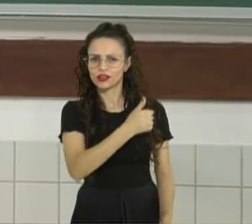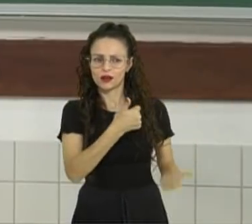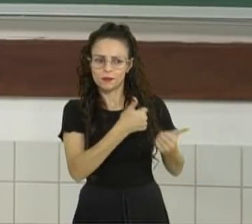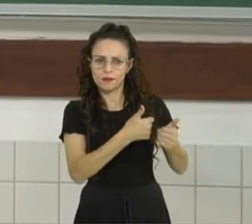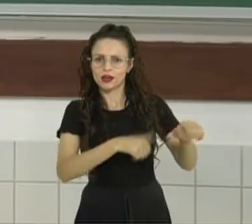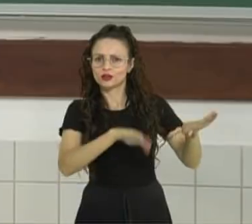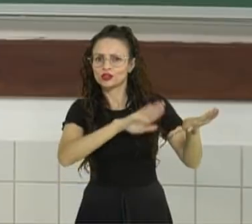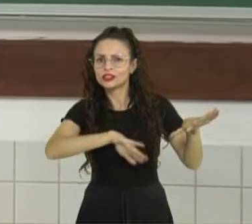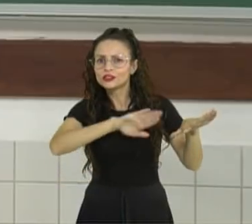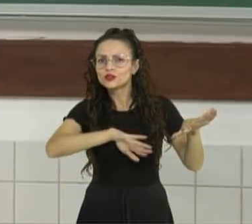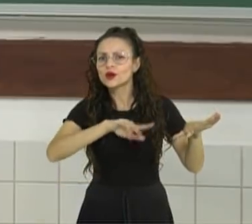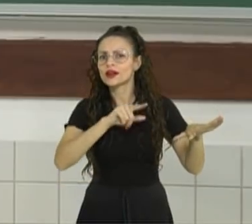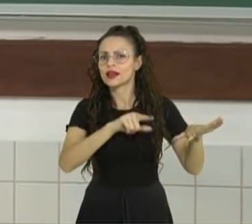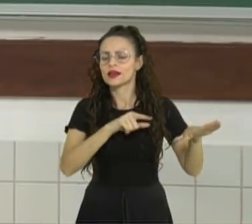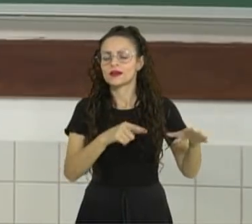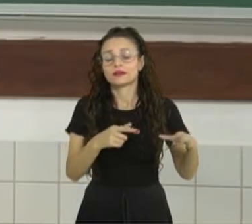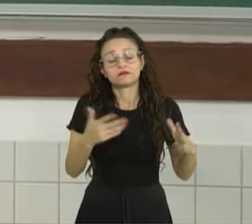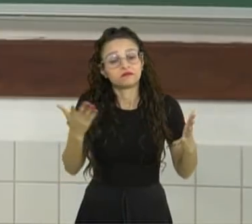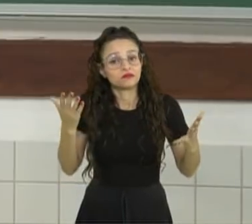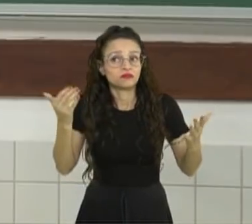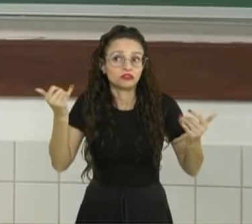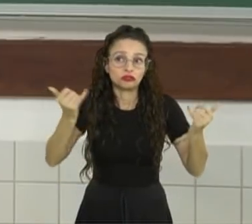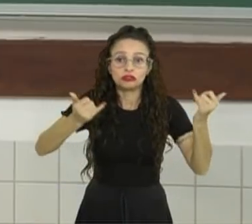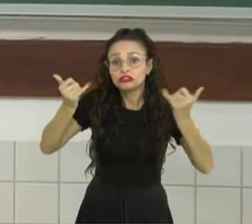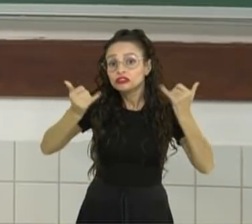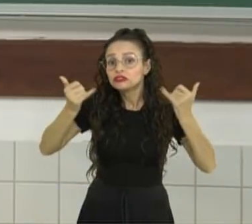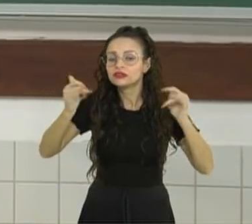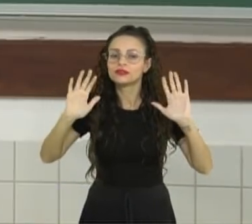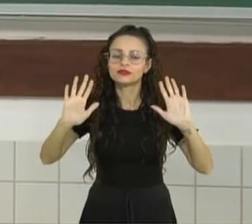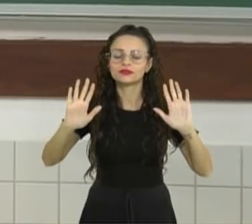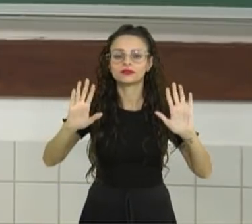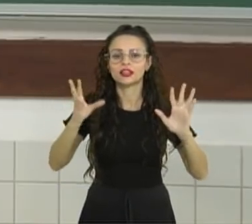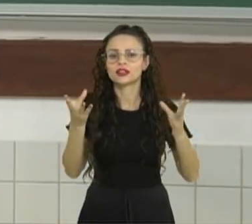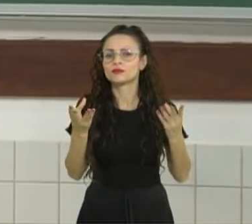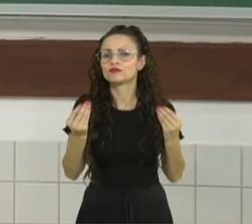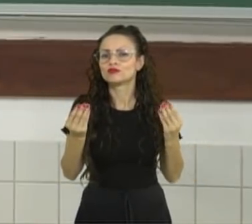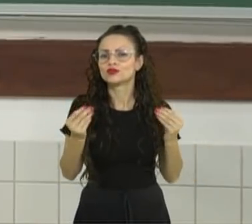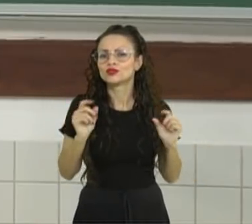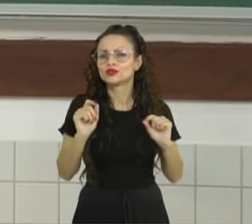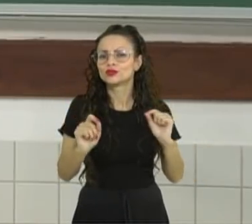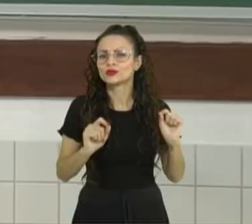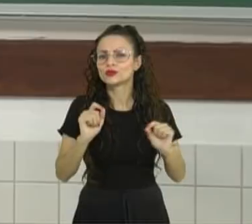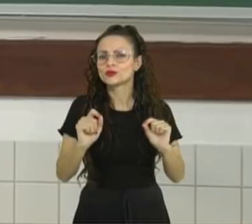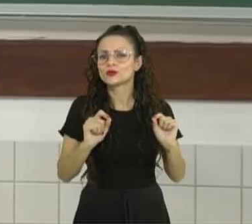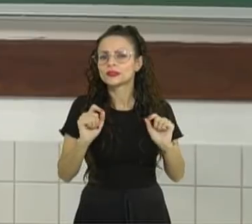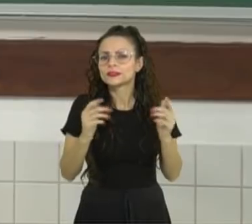litoral, ficava, dizem nas histórias da época, ficava muito